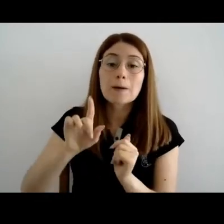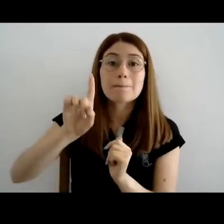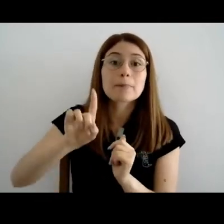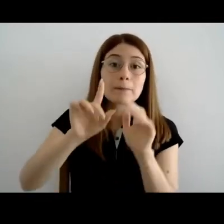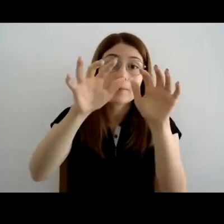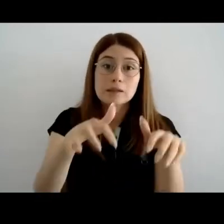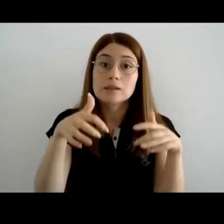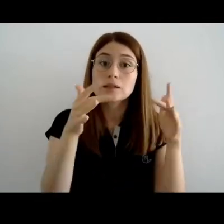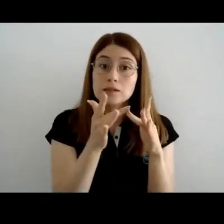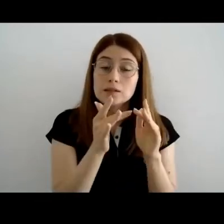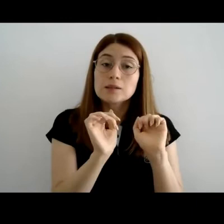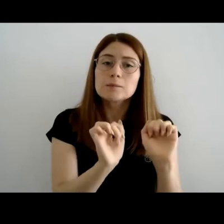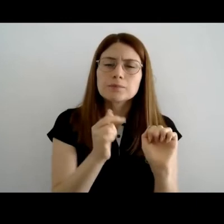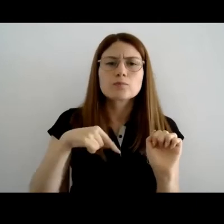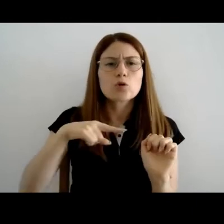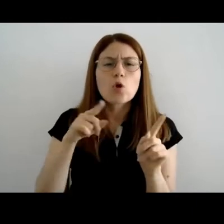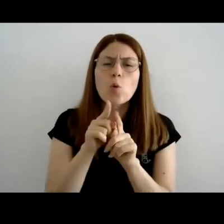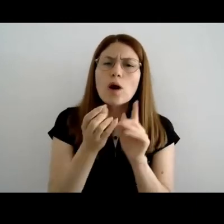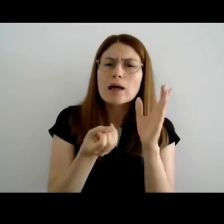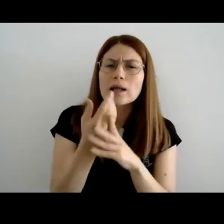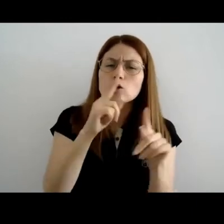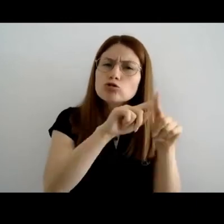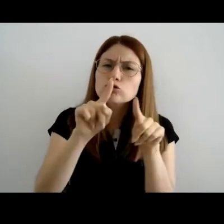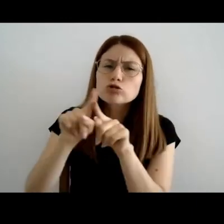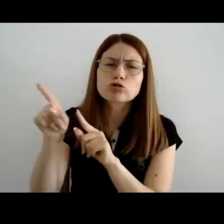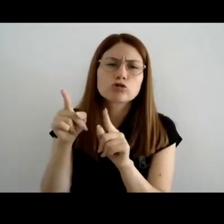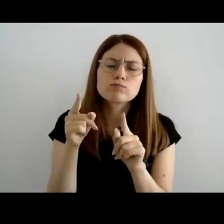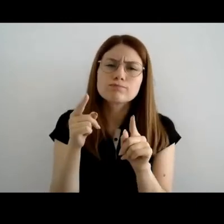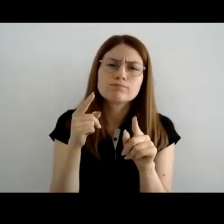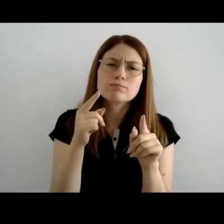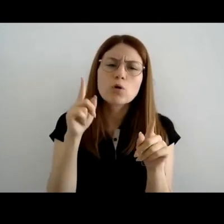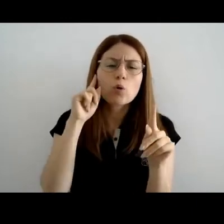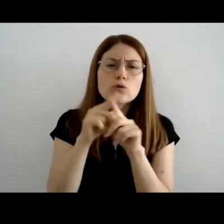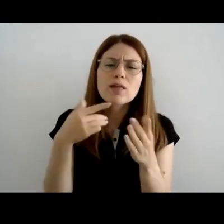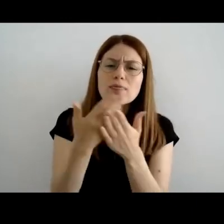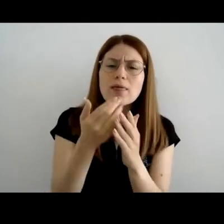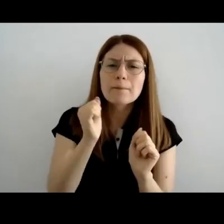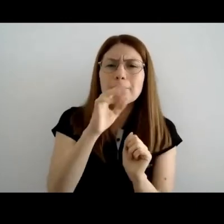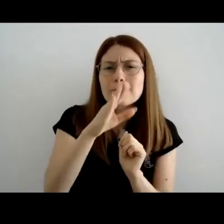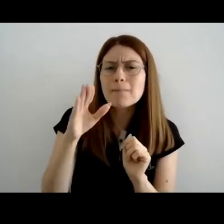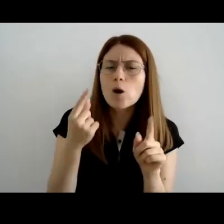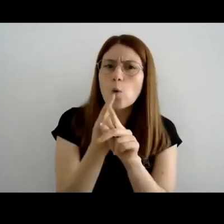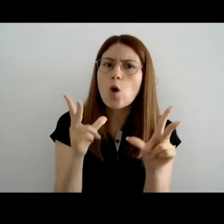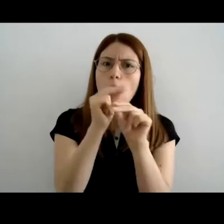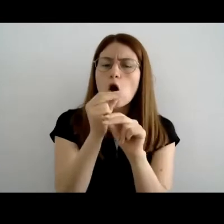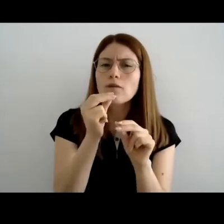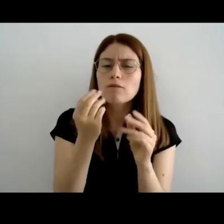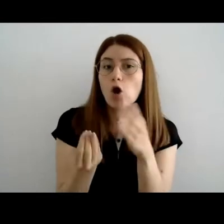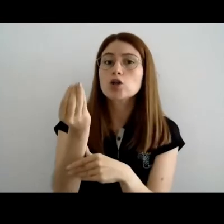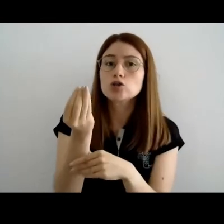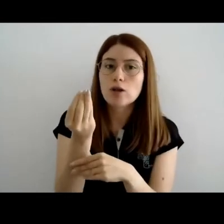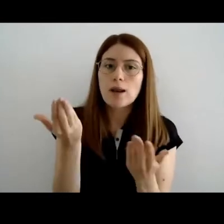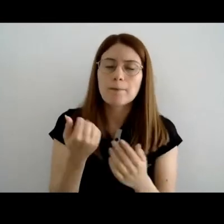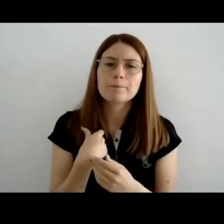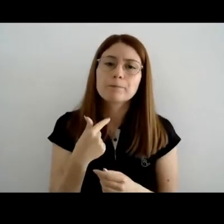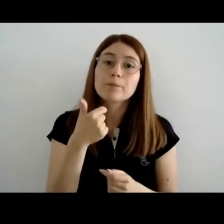webinar, estamos a dinamizar diversas ações com o objetivo de promover a experimentação de práticas inovadoras. Eu recordo que a recente alteração legislativa